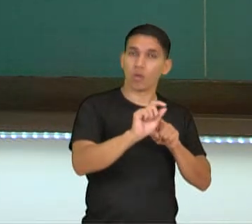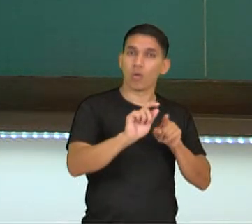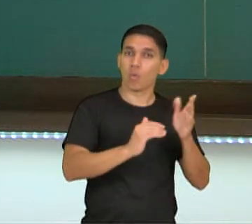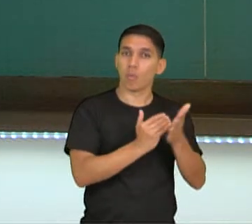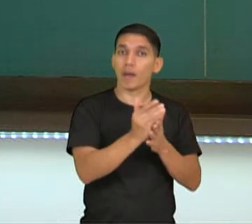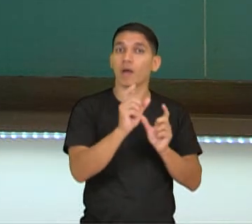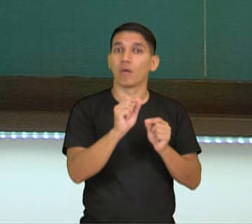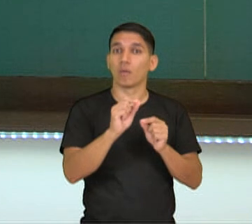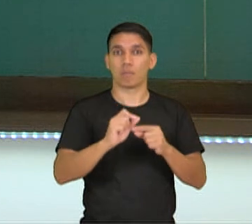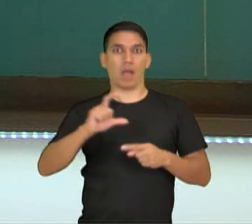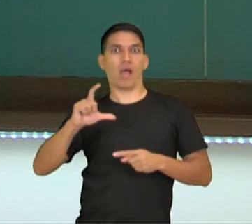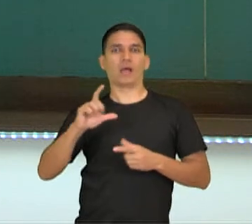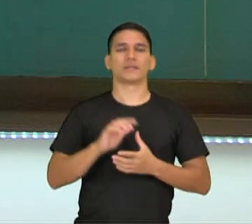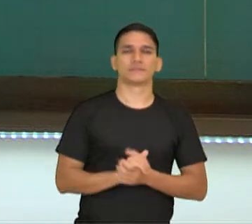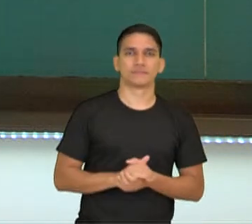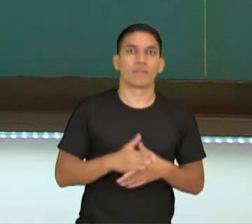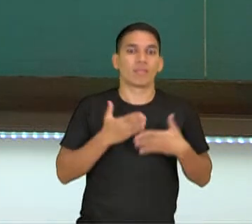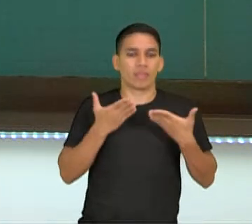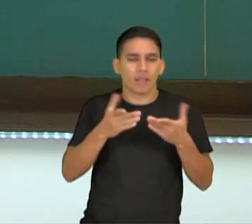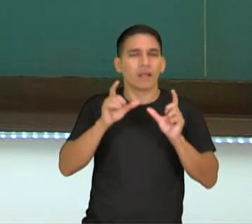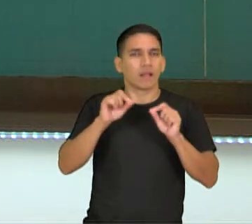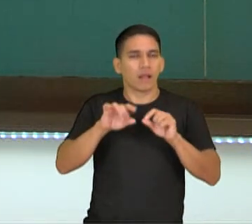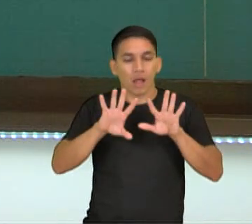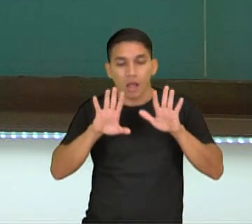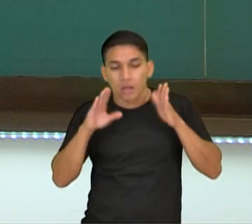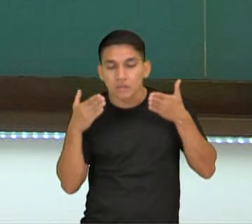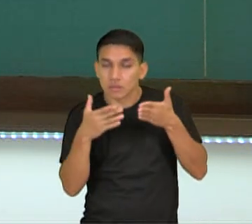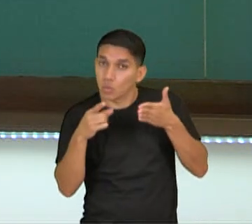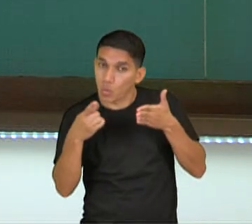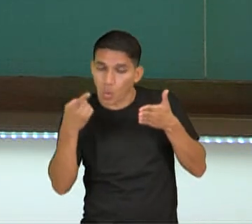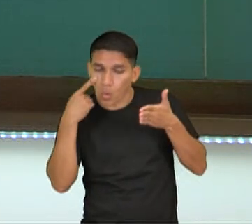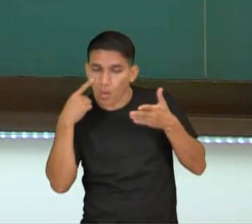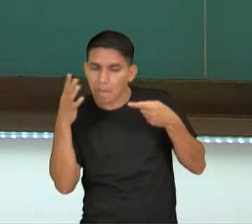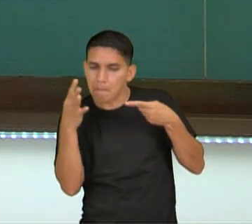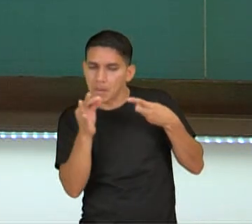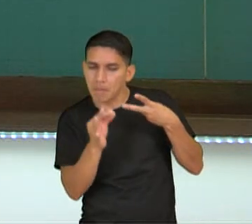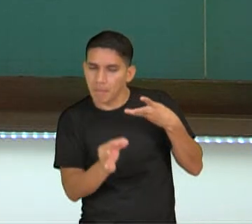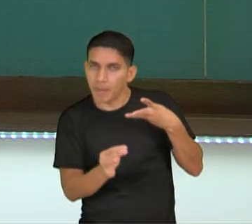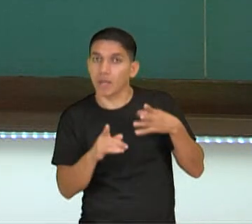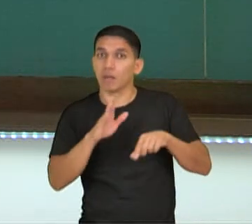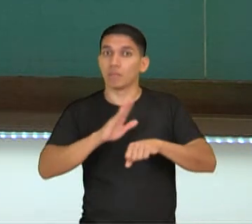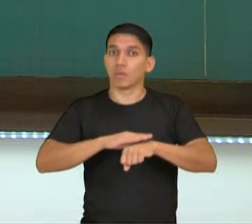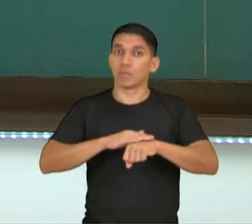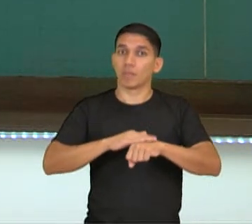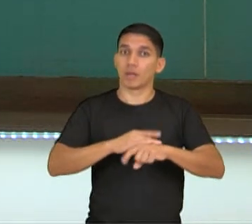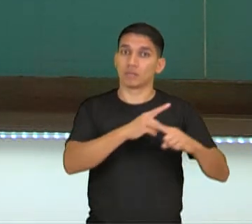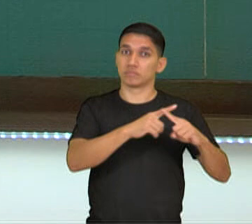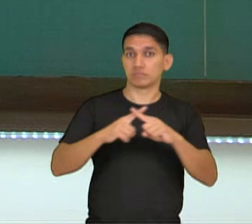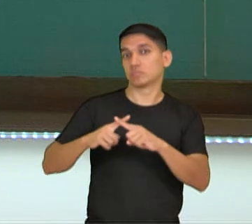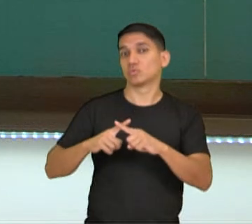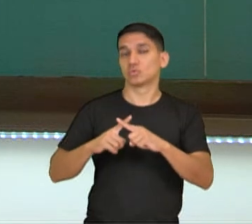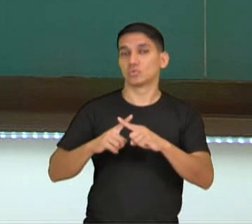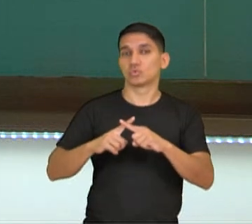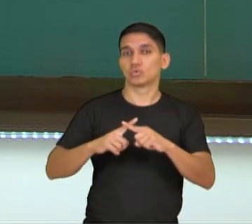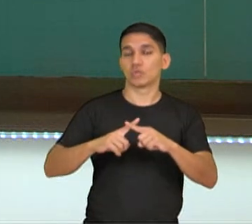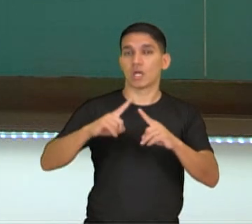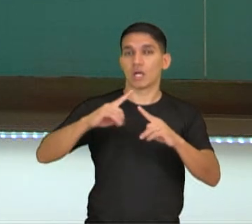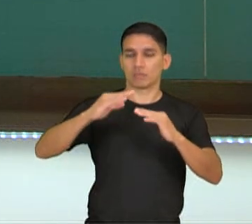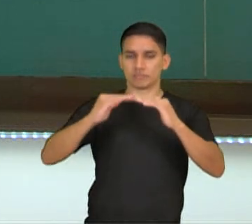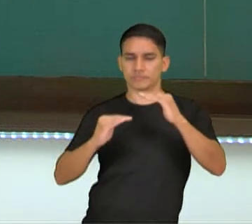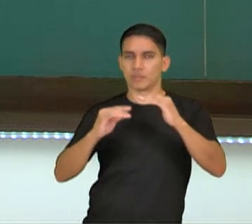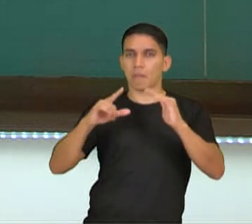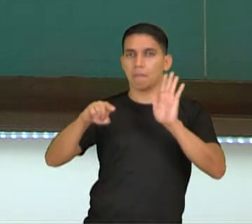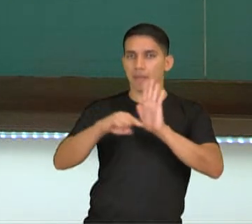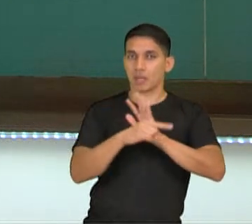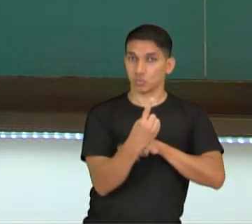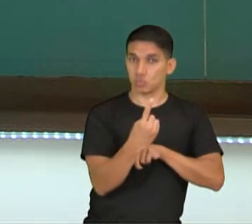ser maior. Essa é a observação que vocês têm que fazer. Quando você multiplica uma desigualdade por menos 1, você muda